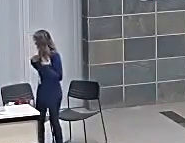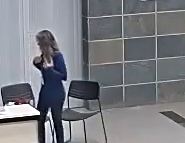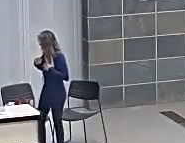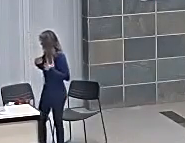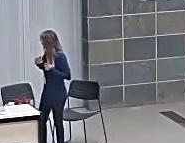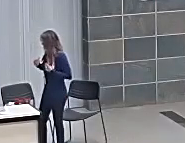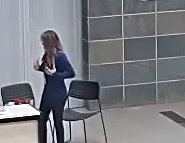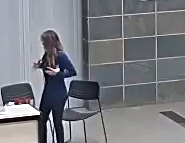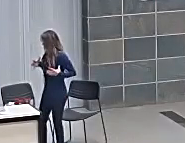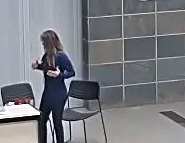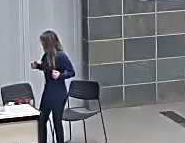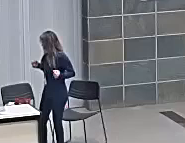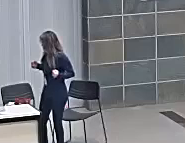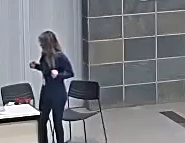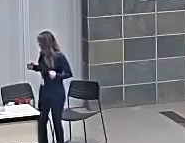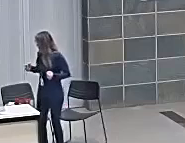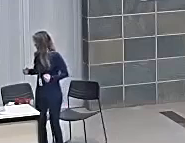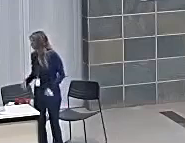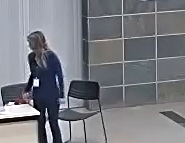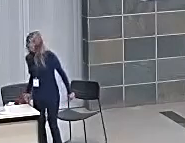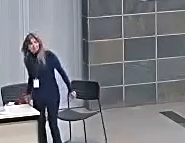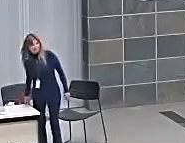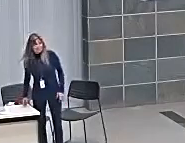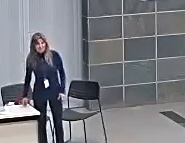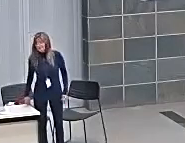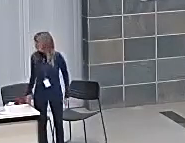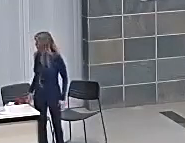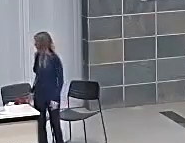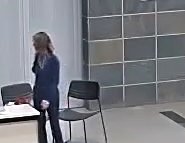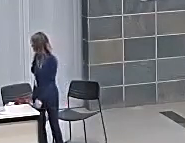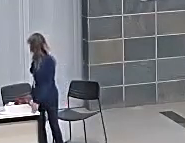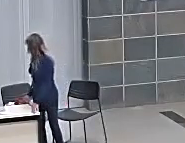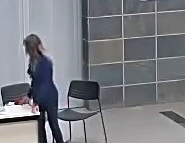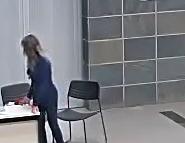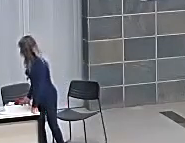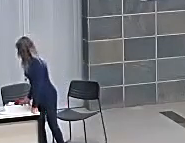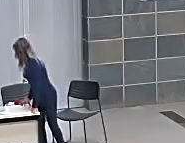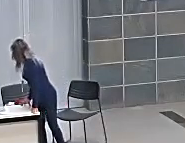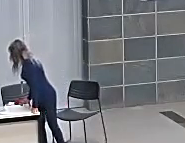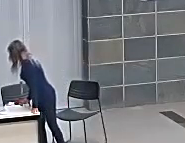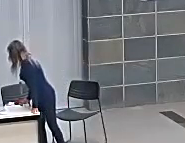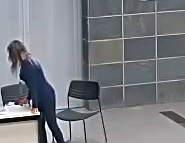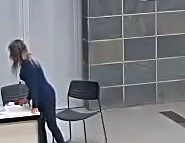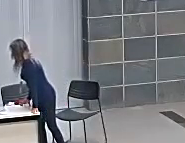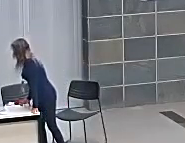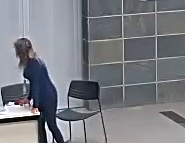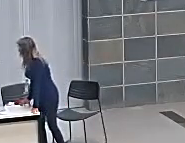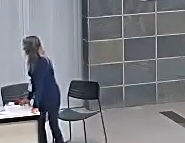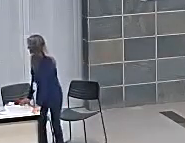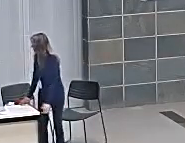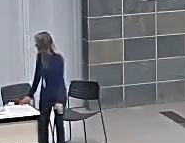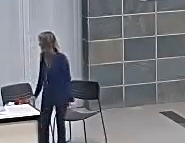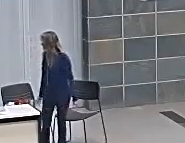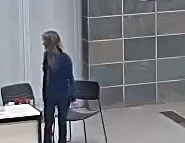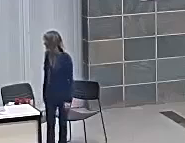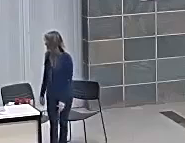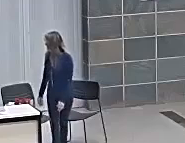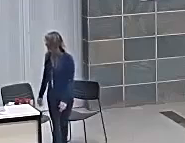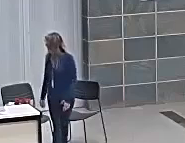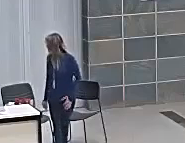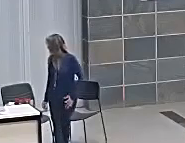encaminhar essas questões então agradeço Presidente e vamos manter essa discussão para não deixar cair no ostracismo de novo como